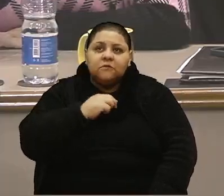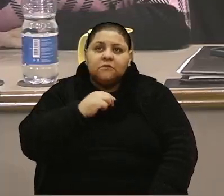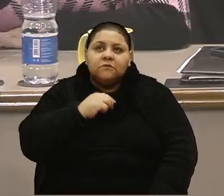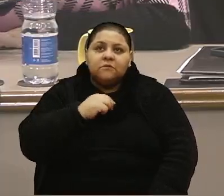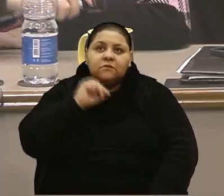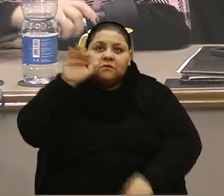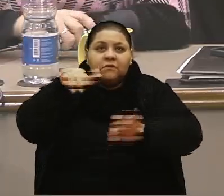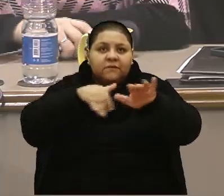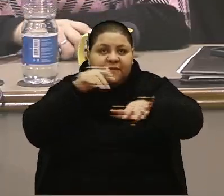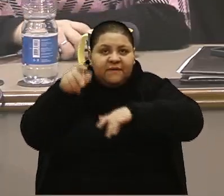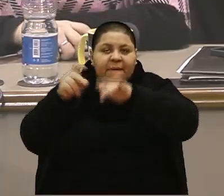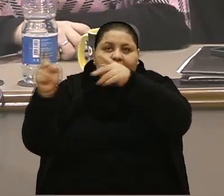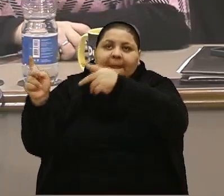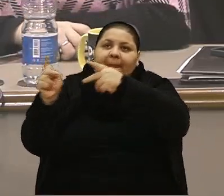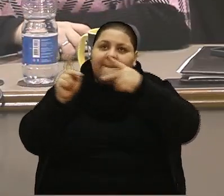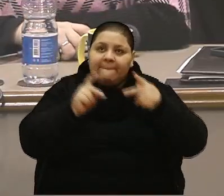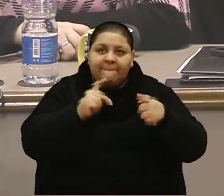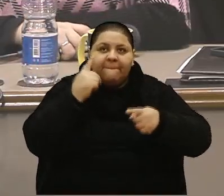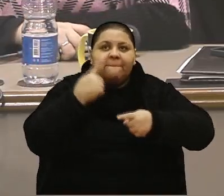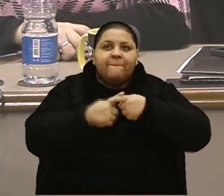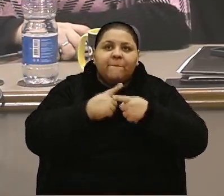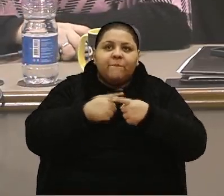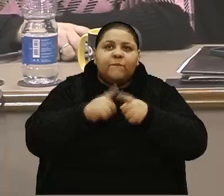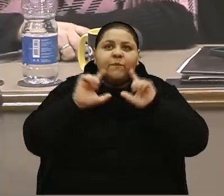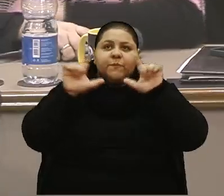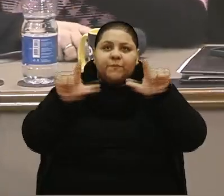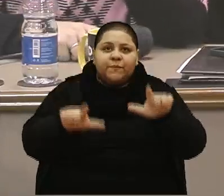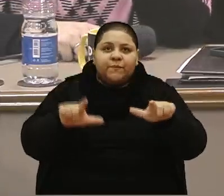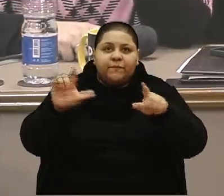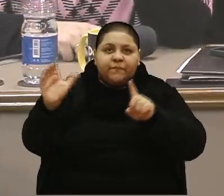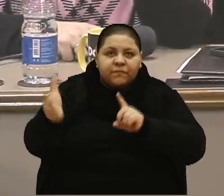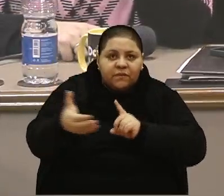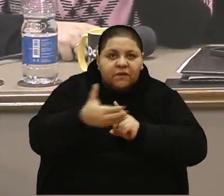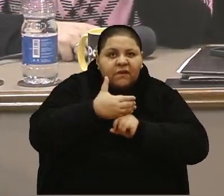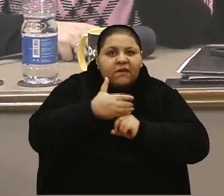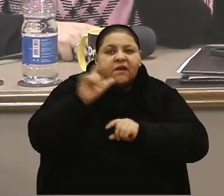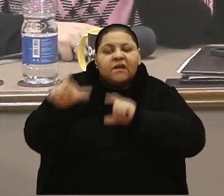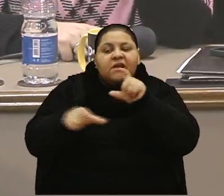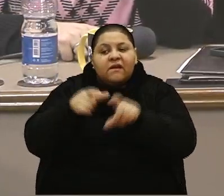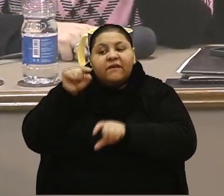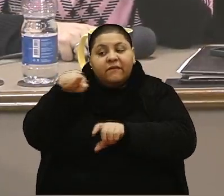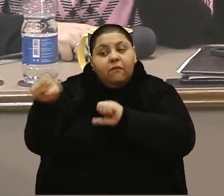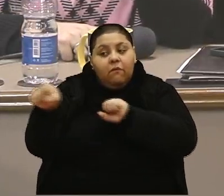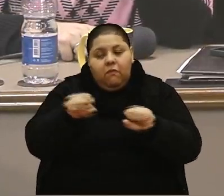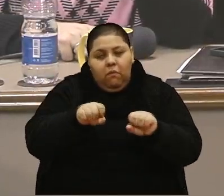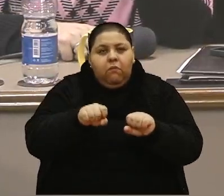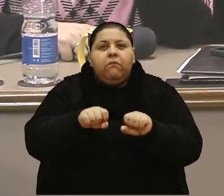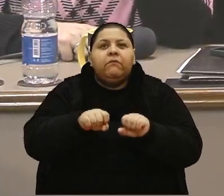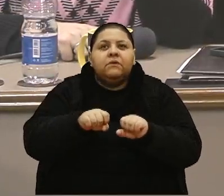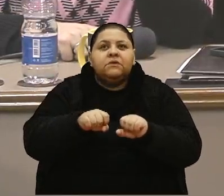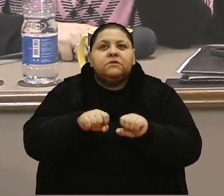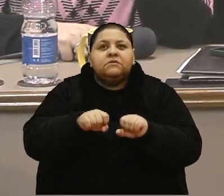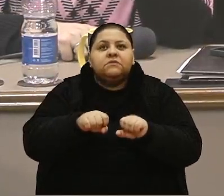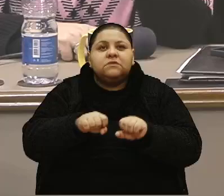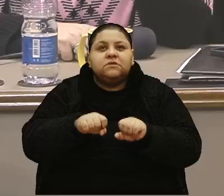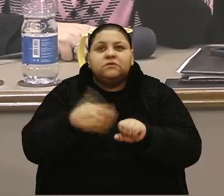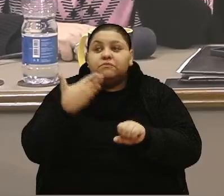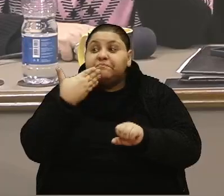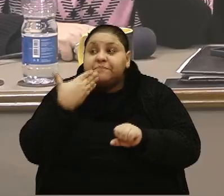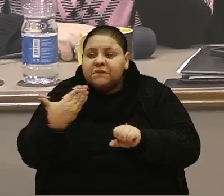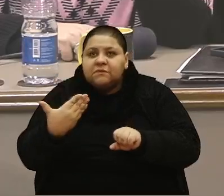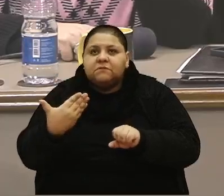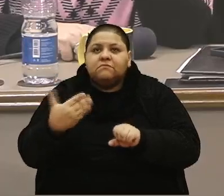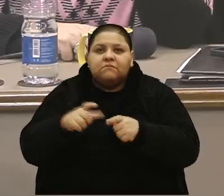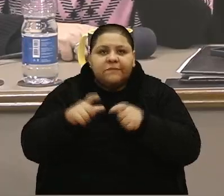o senhor, então, a irmos lá, porque ficou um ambiente muito acolhedor para essas pessoas e ali é um poder de convencimento muito grande.